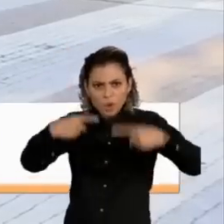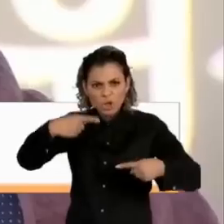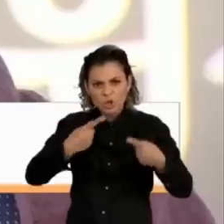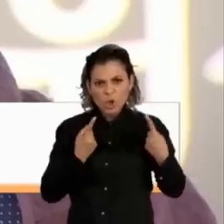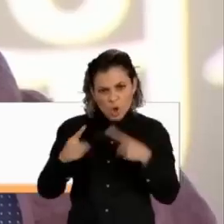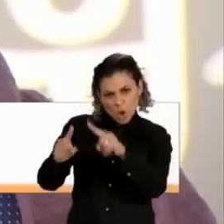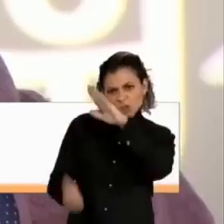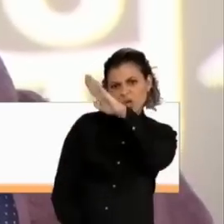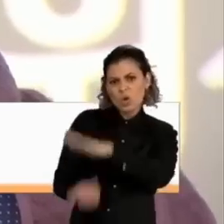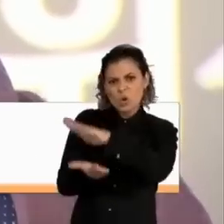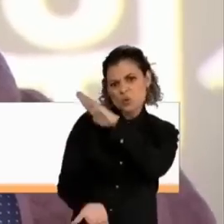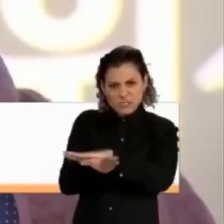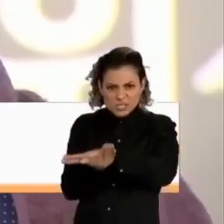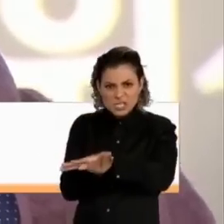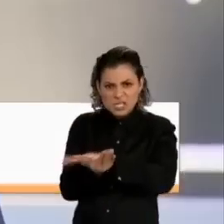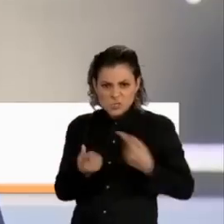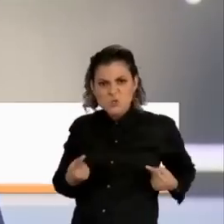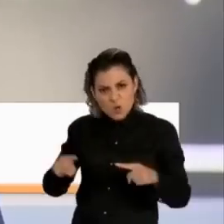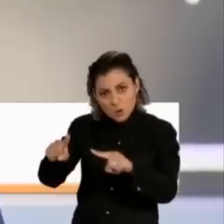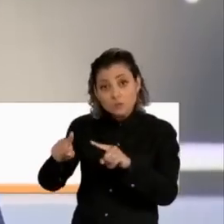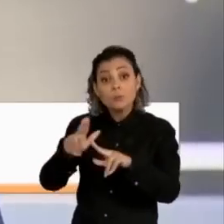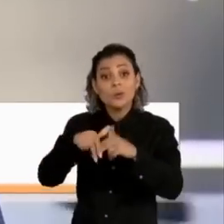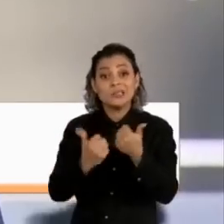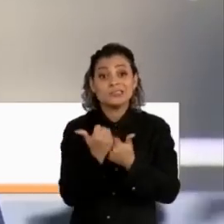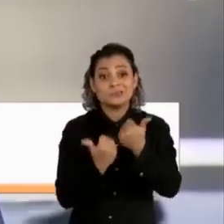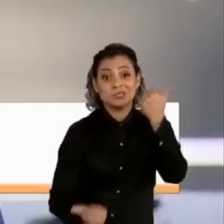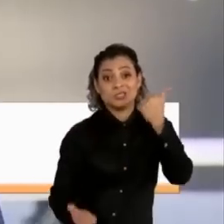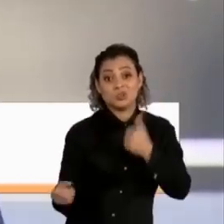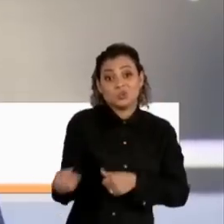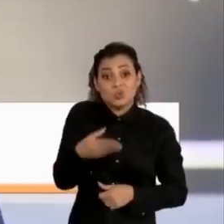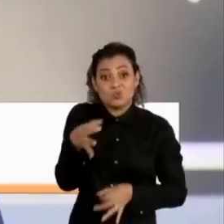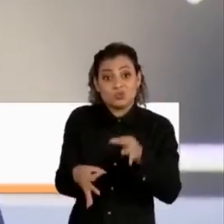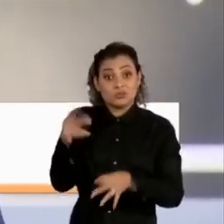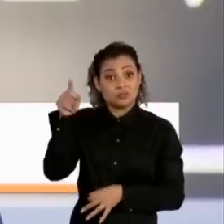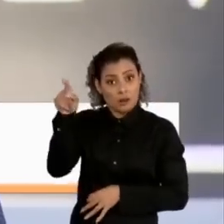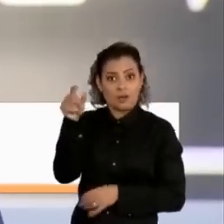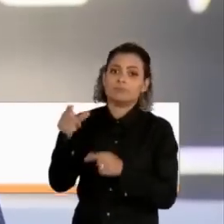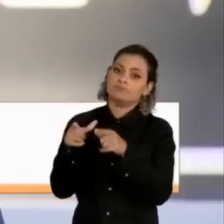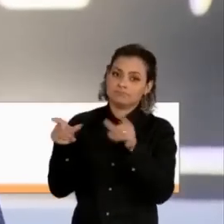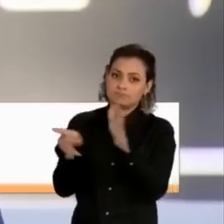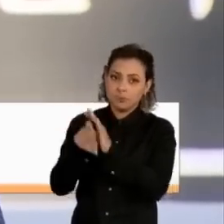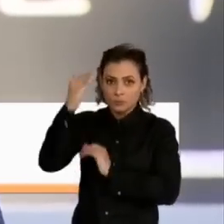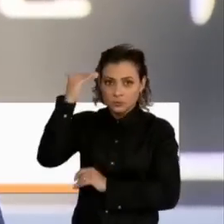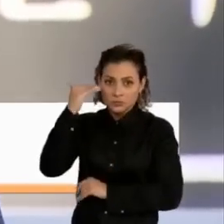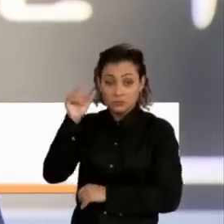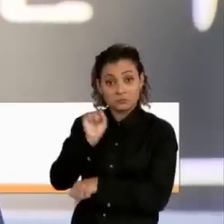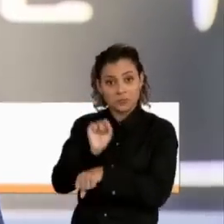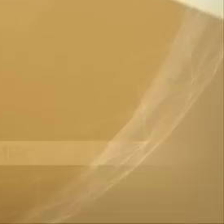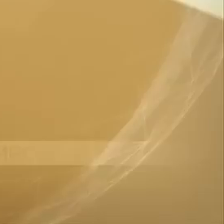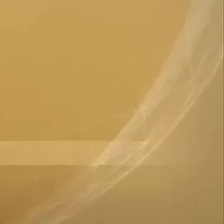contra a corrupção envolvendo o novo ministro da Justiça. É o que a gente vai ver já já.